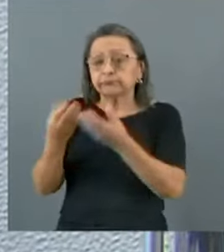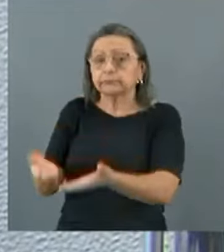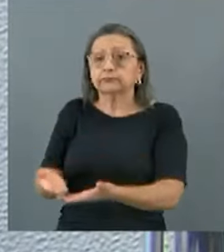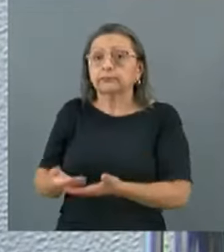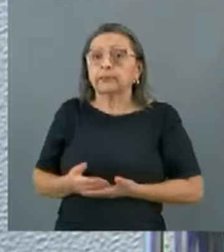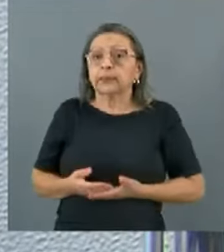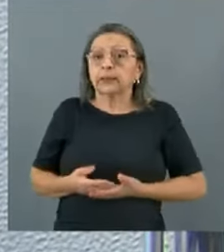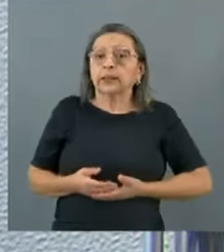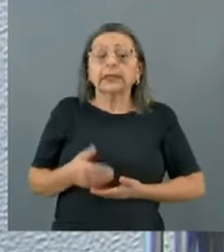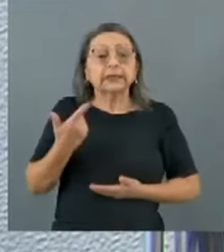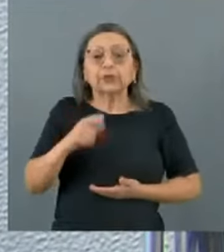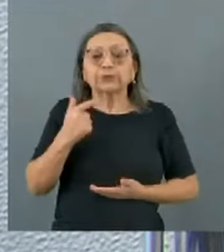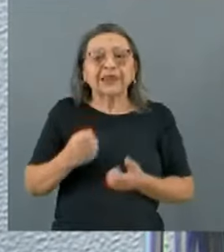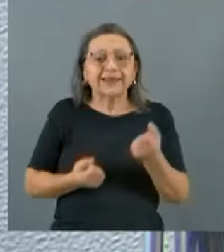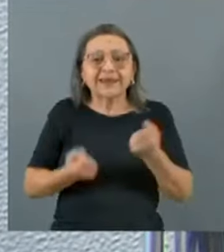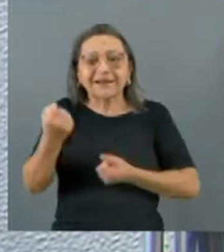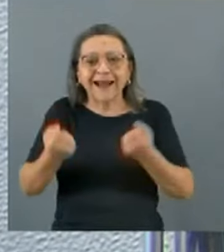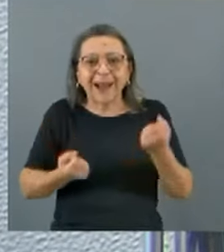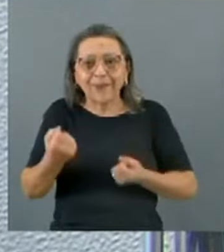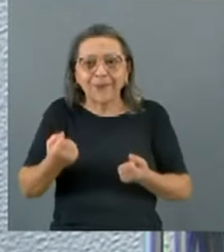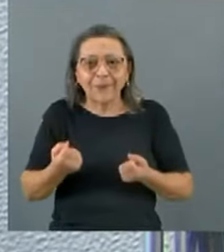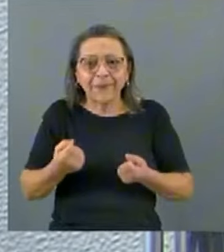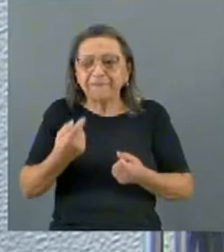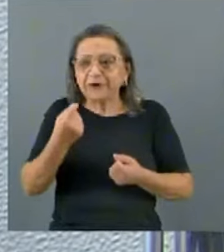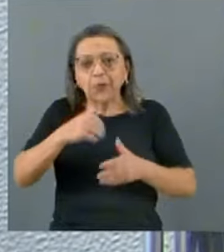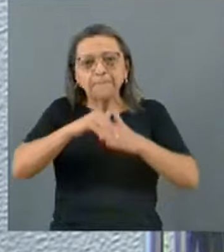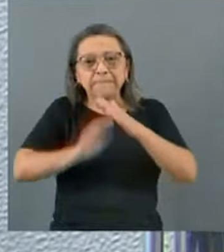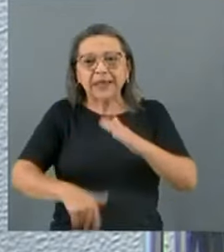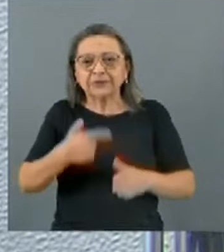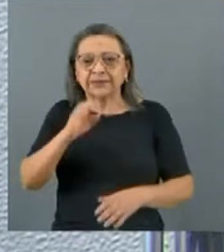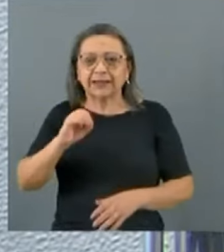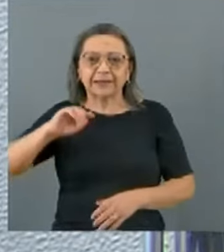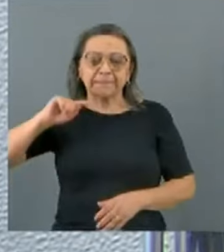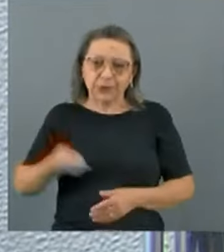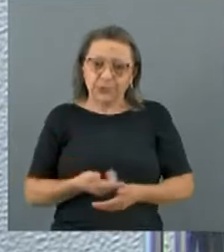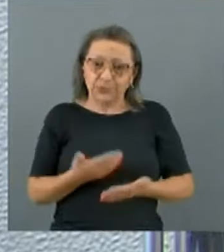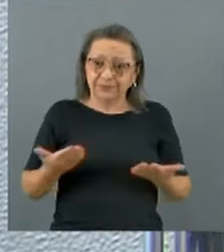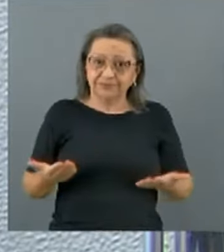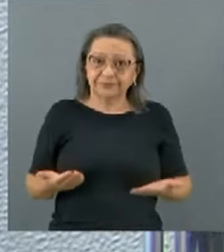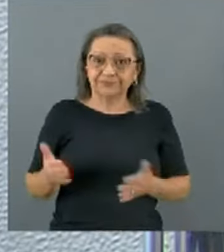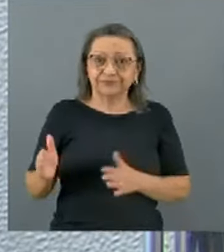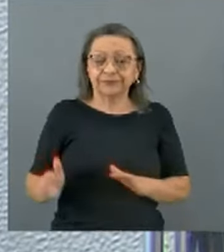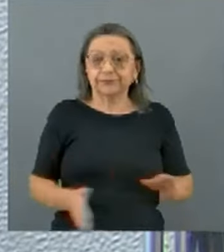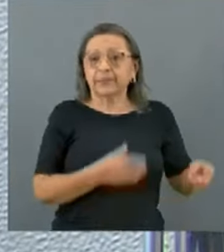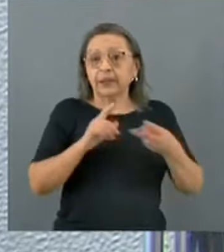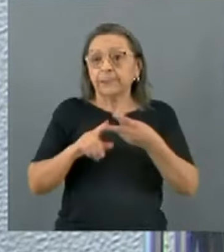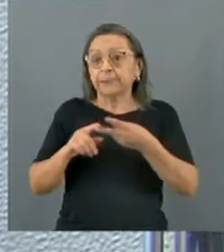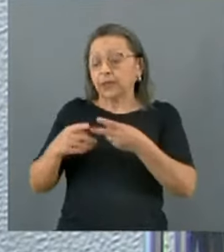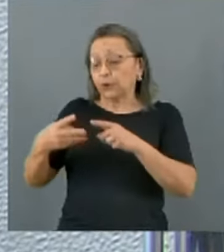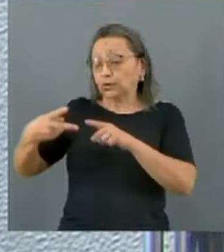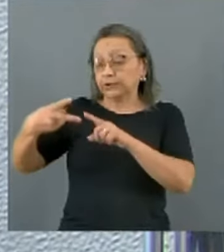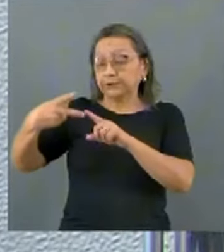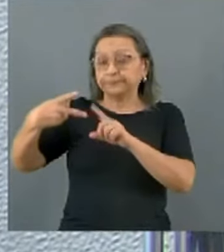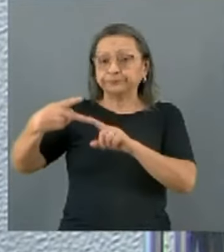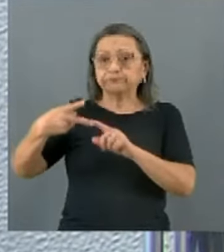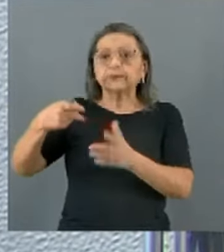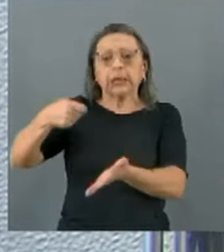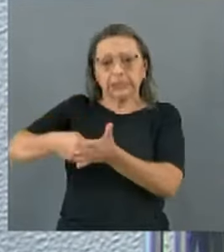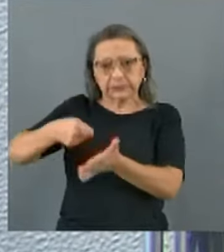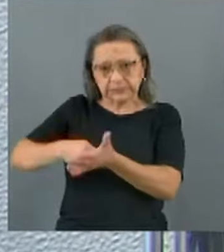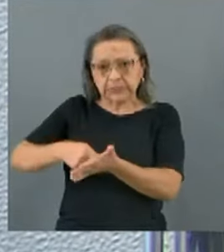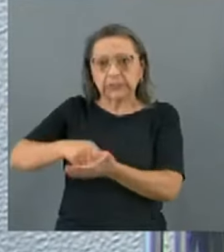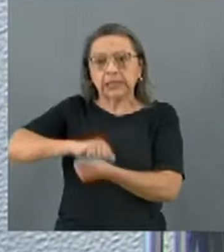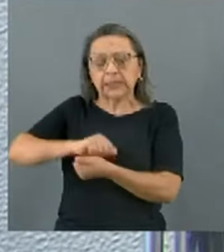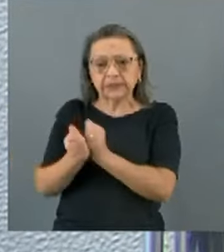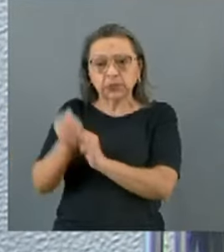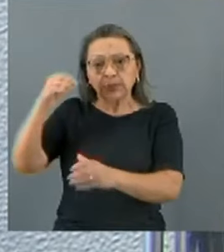R$70 mil no mercado automobilístico. Uma outra questão é a exigência de adaptação externa dos veículos, nós vamos falar sobre